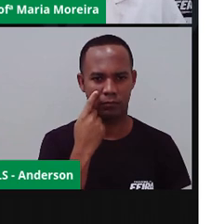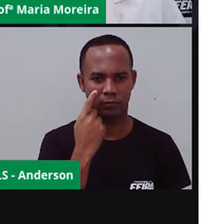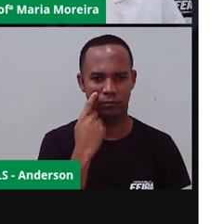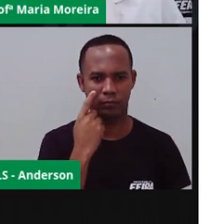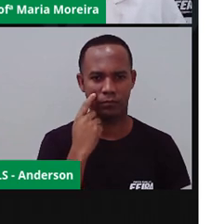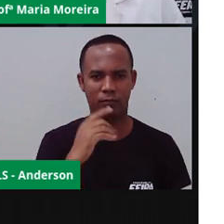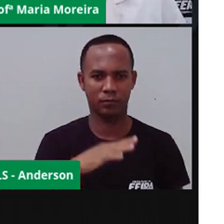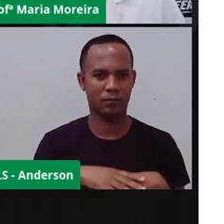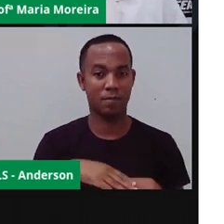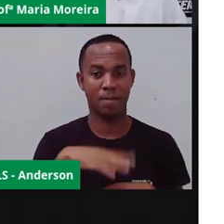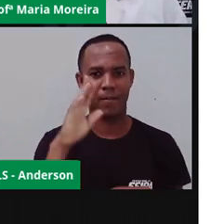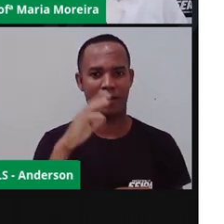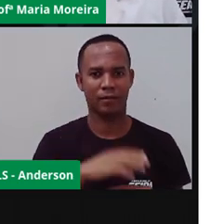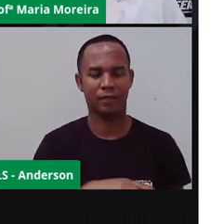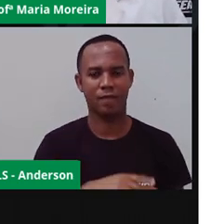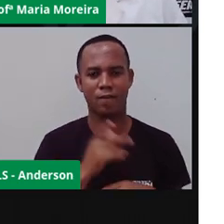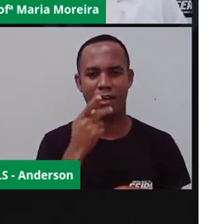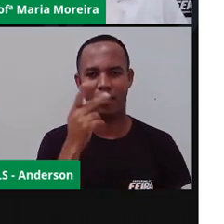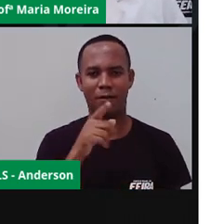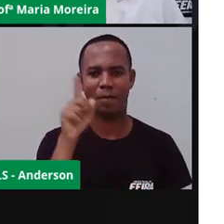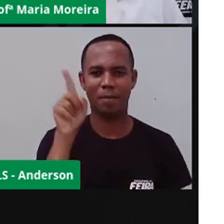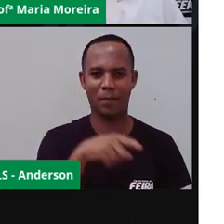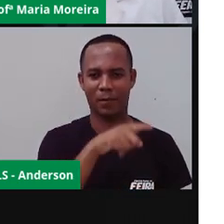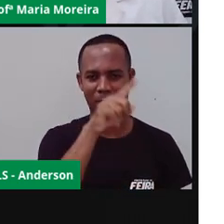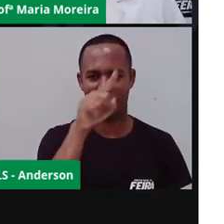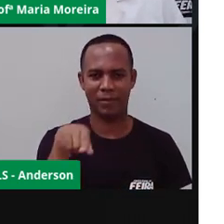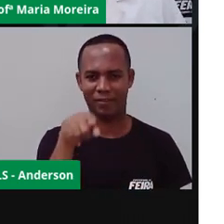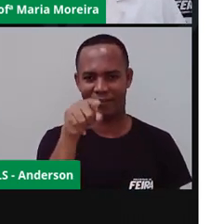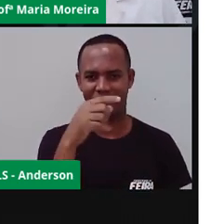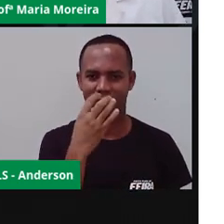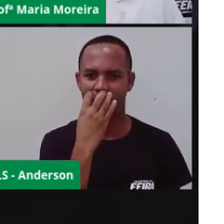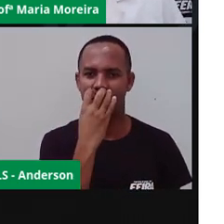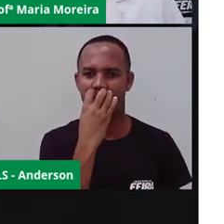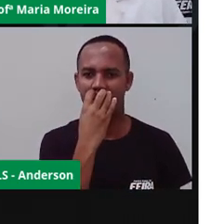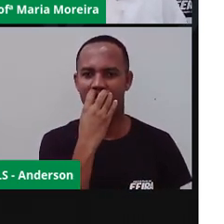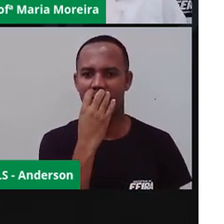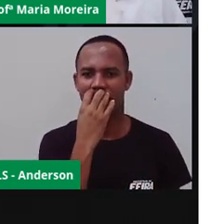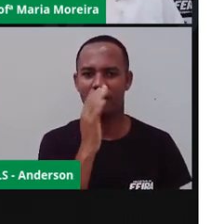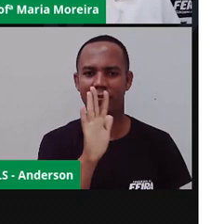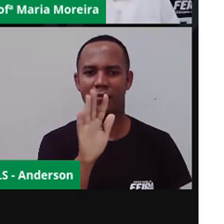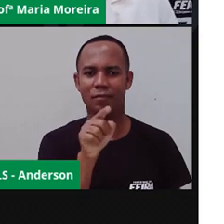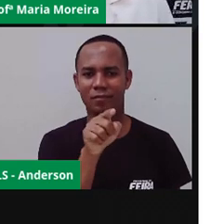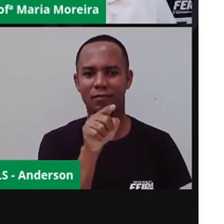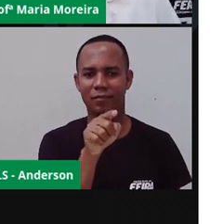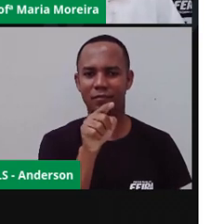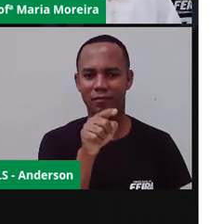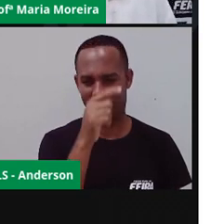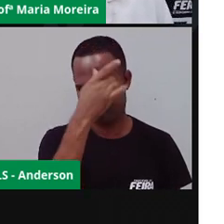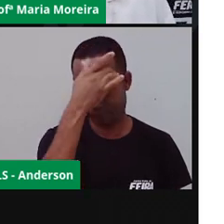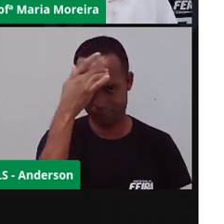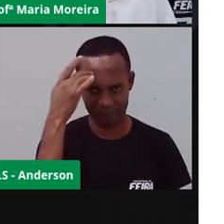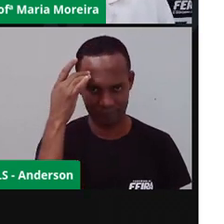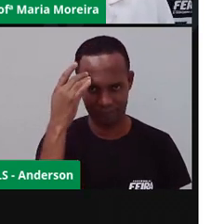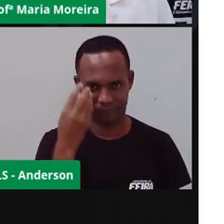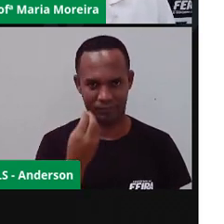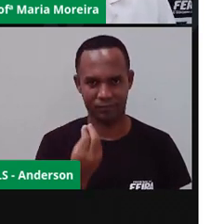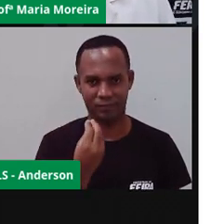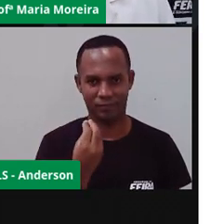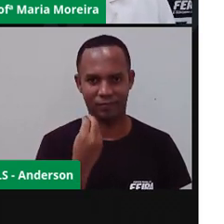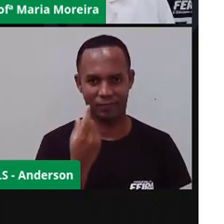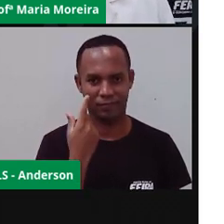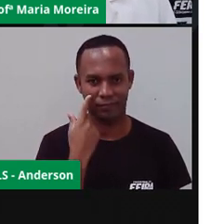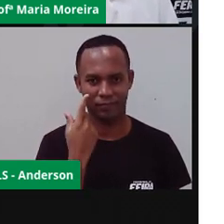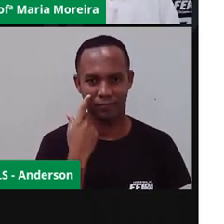humano, ele volta e polui o quê? A natureza. Exatamente a natureza que dá o quê? Suporte para a sua